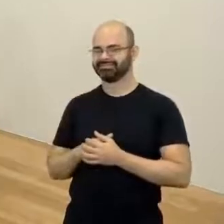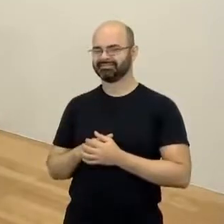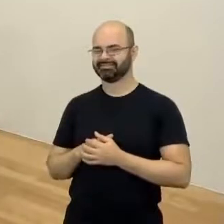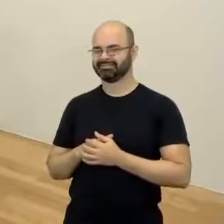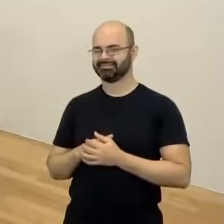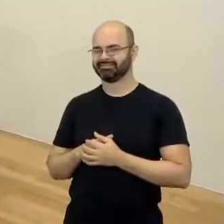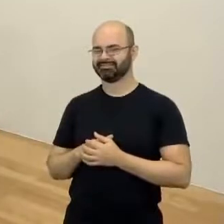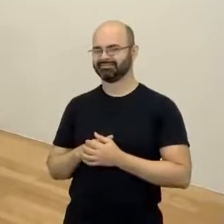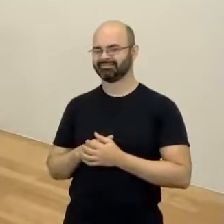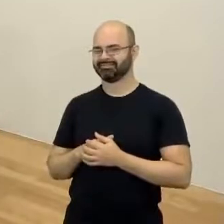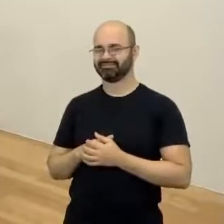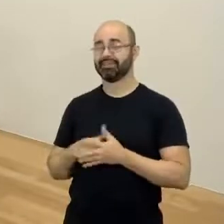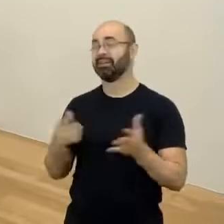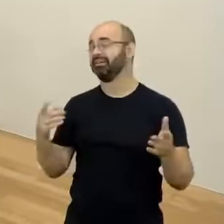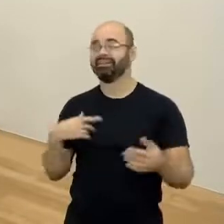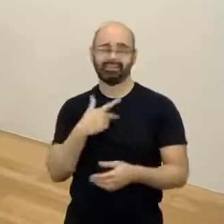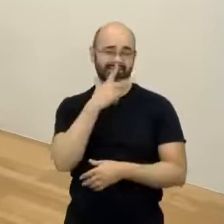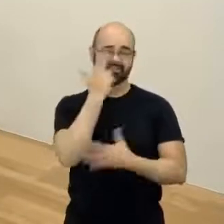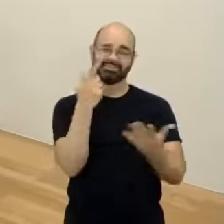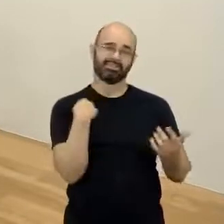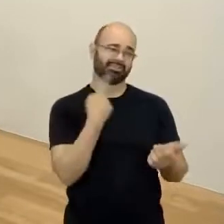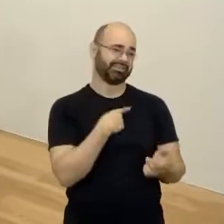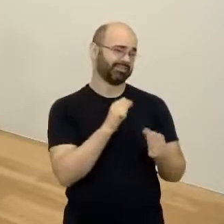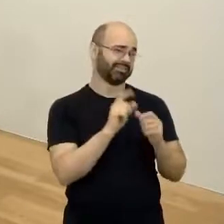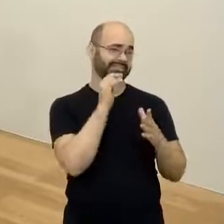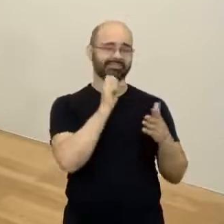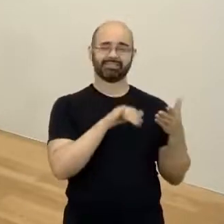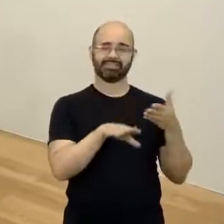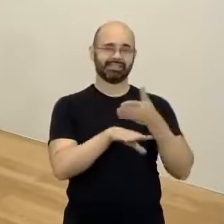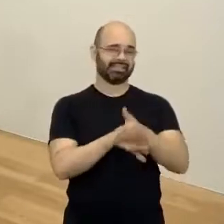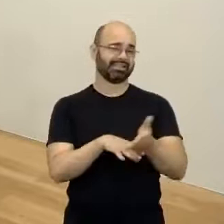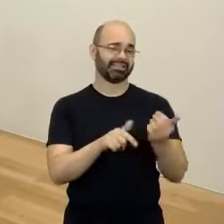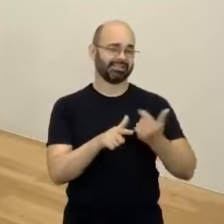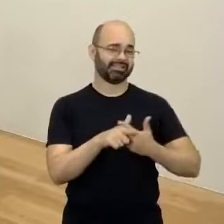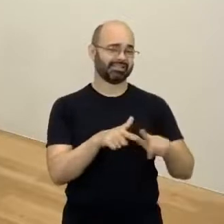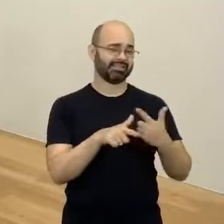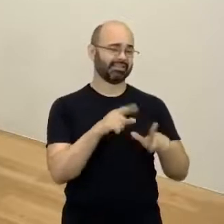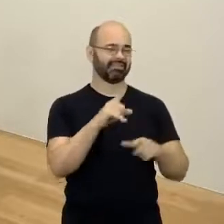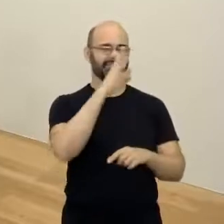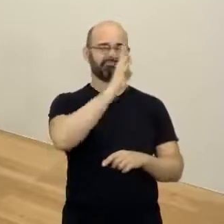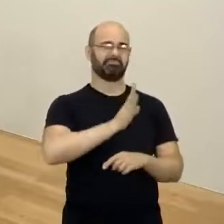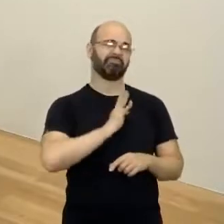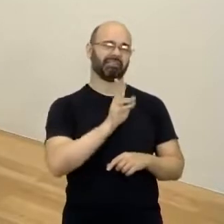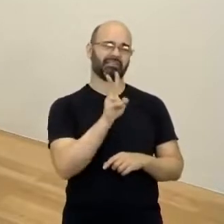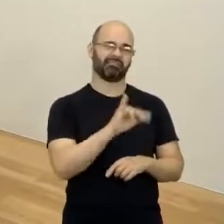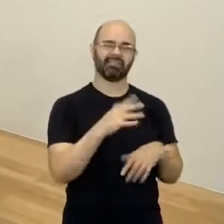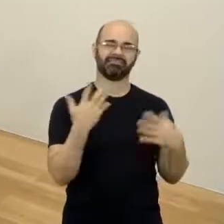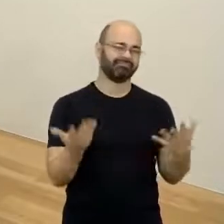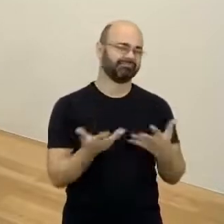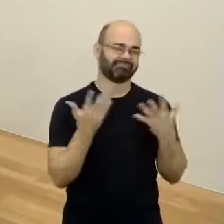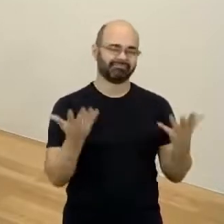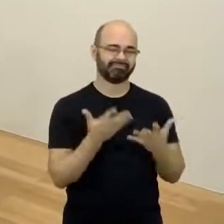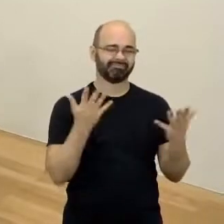Eu acho que é a melhor opção que a gente tem, né? Porque se a gente entrar, a gente vai ser xingado.